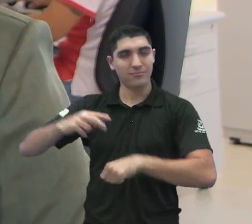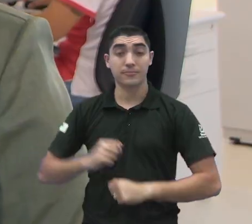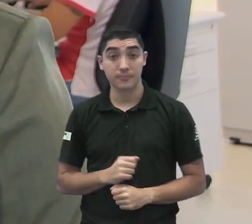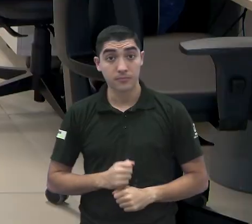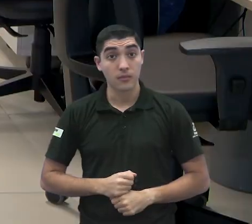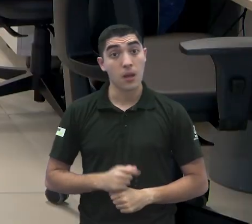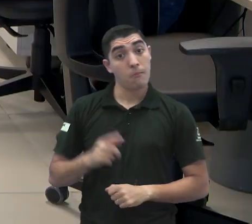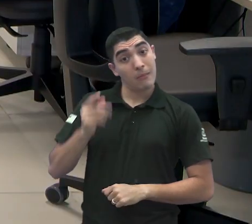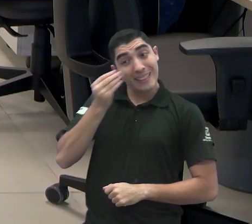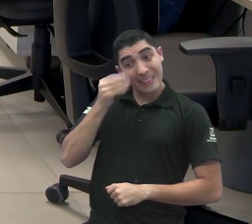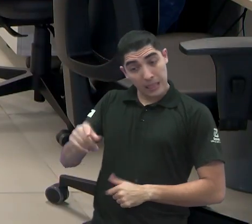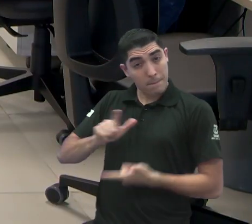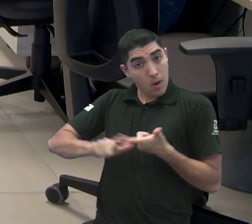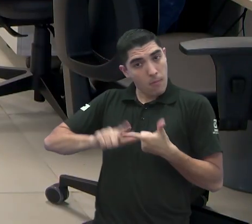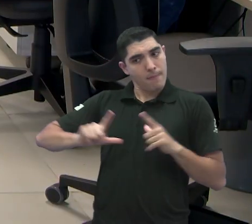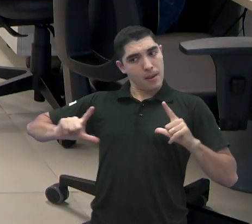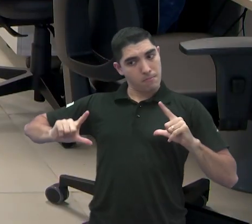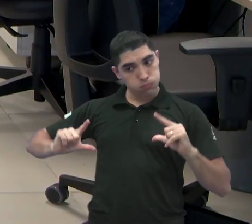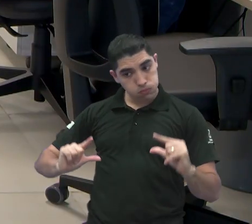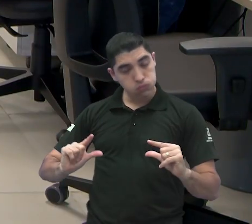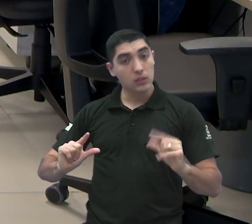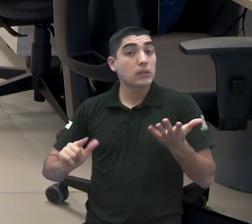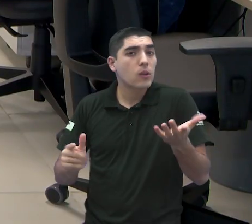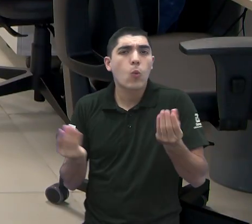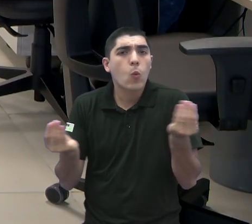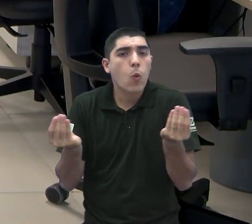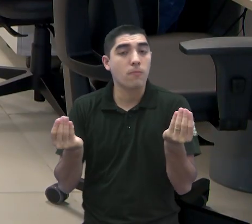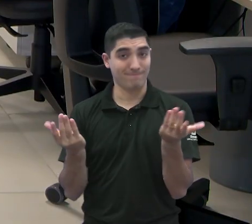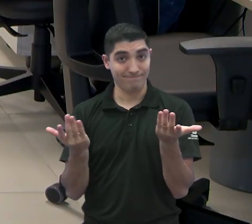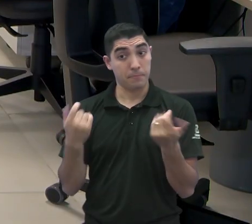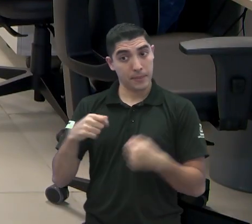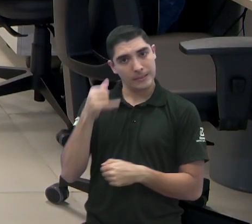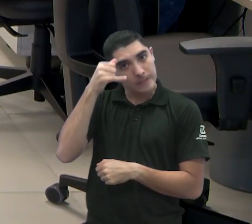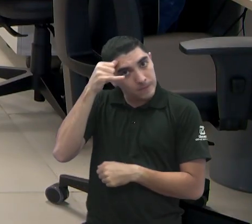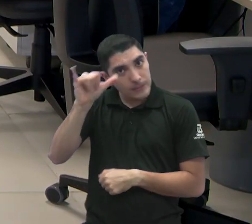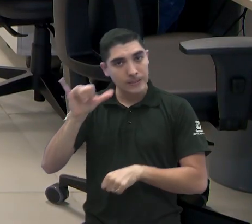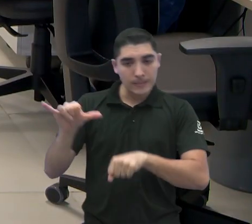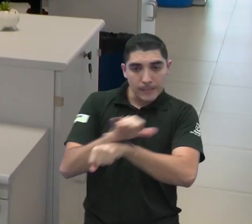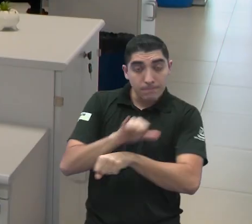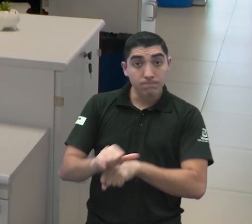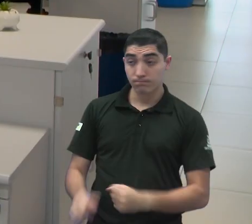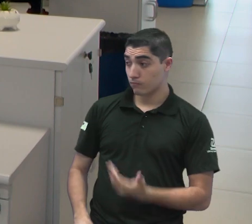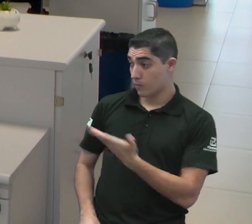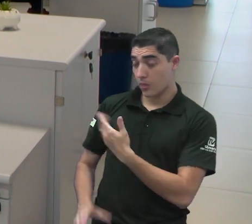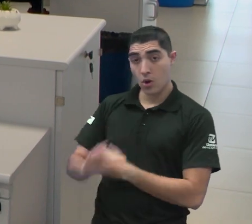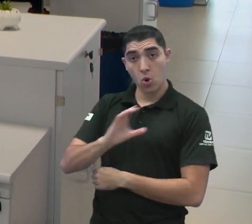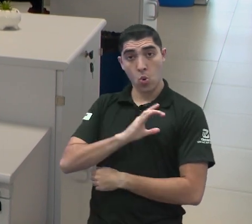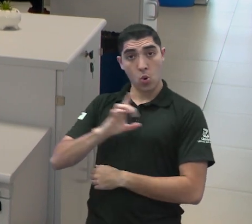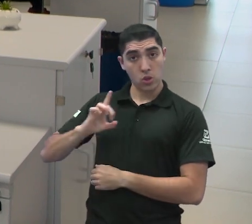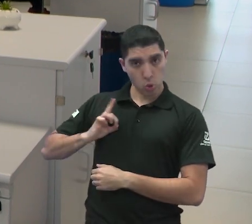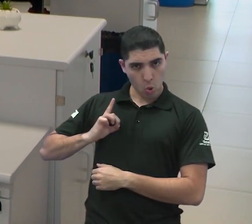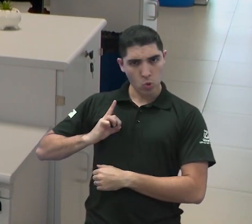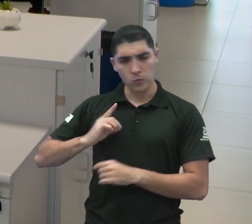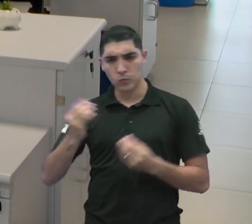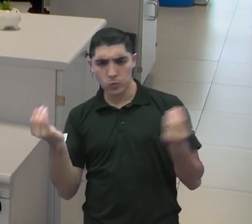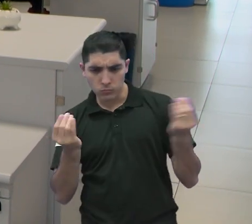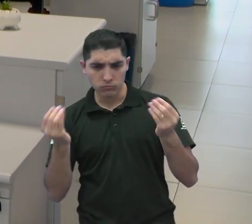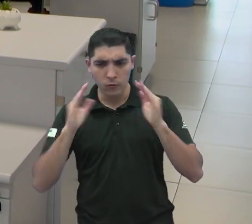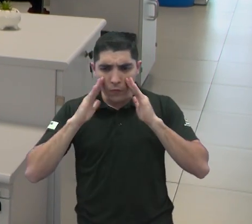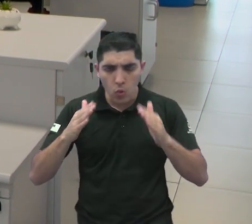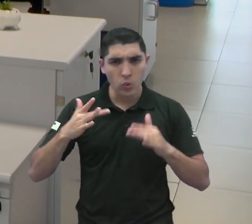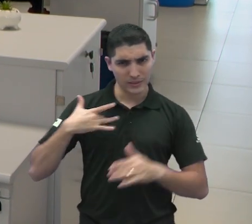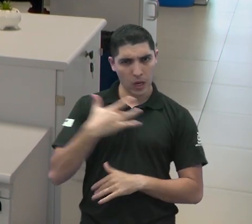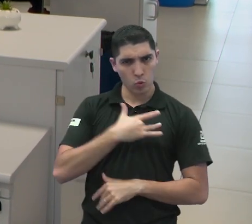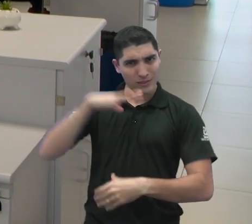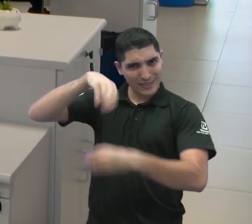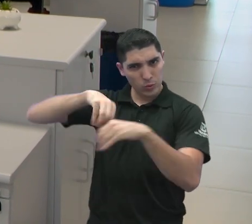da postura. Para auxiliar na redução desses casos, a melhor escolha é a prevenção. De acordo com esse coordenador de operações